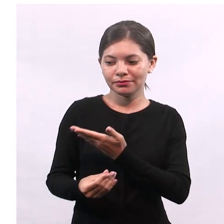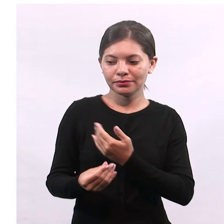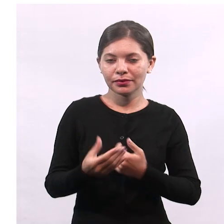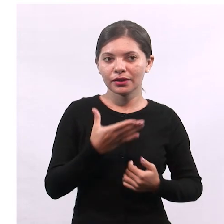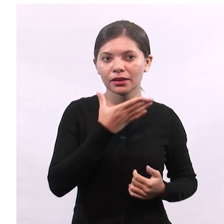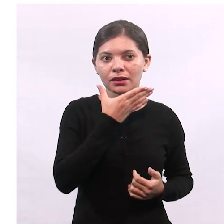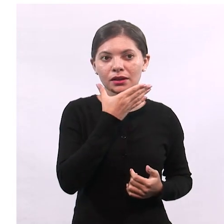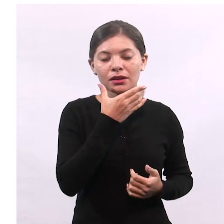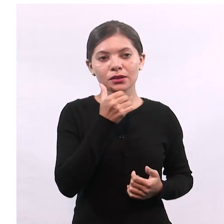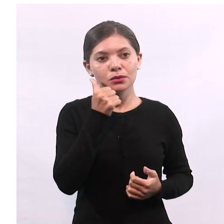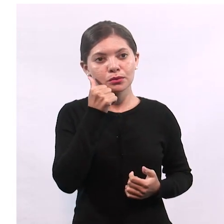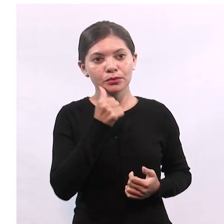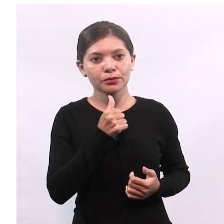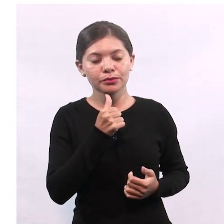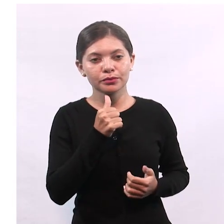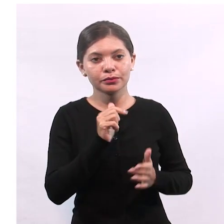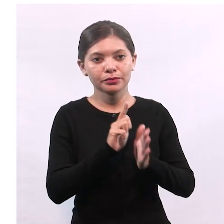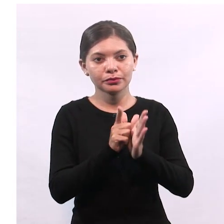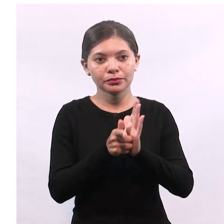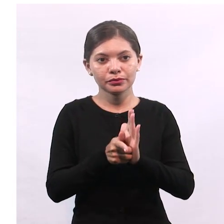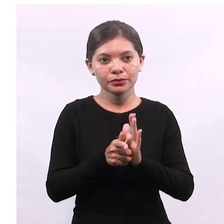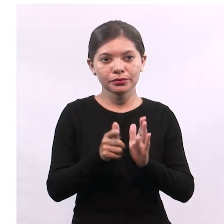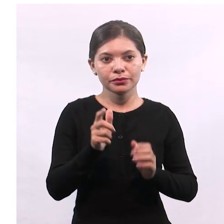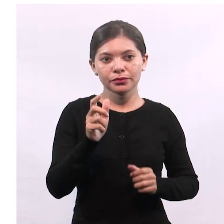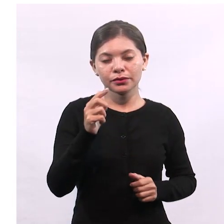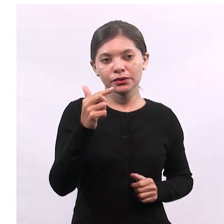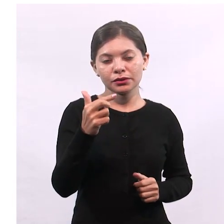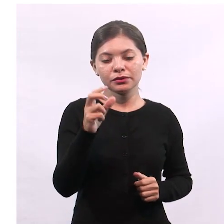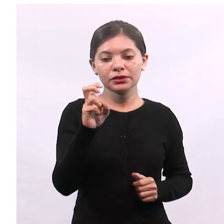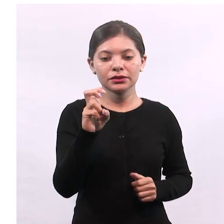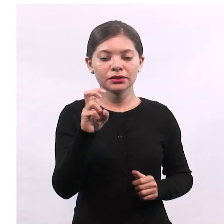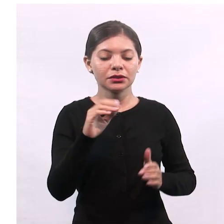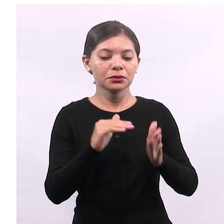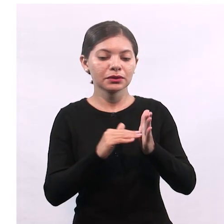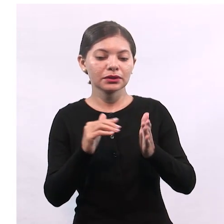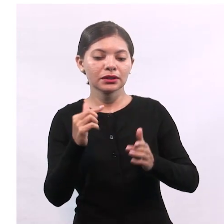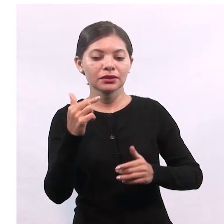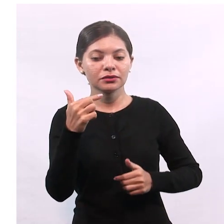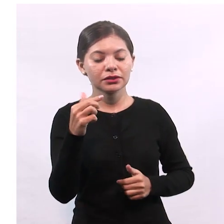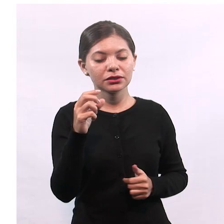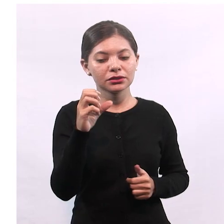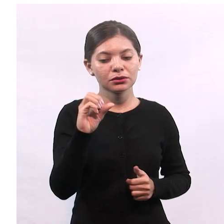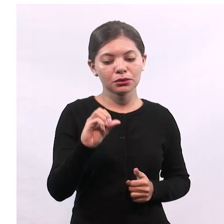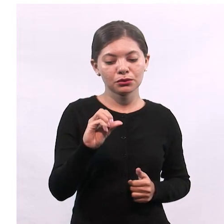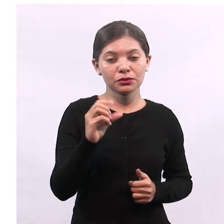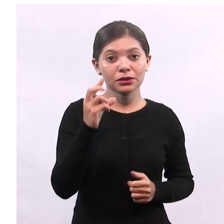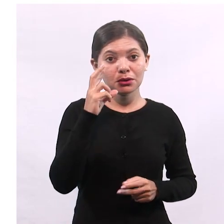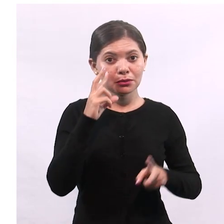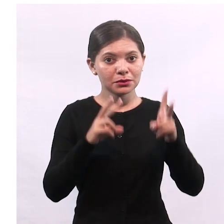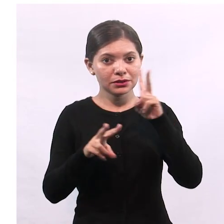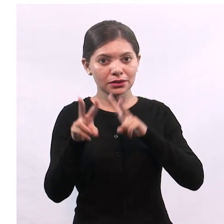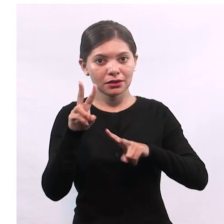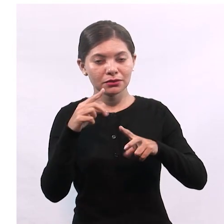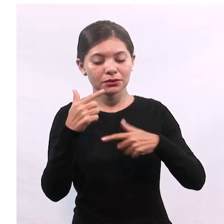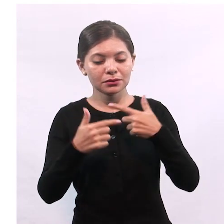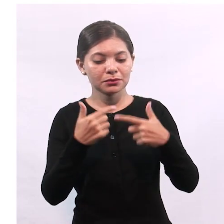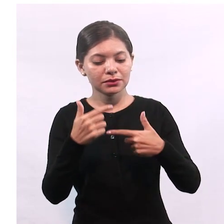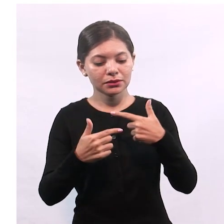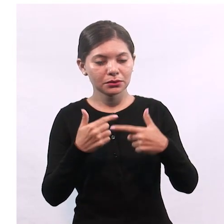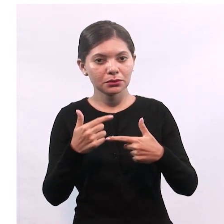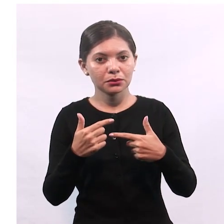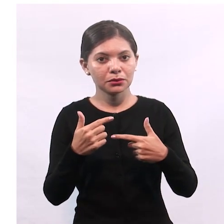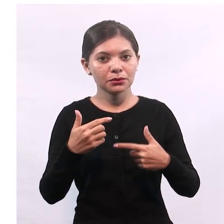de 25 a 29 de 30 a 39 Então observa que eu estou trabalhando com faixas de